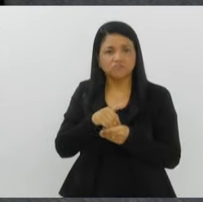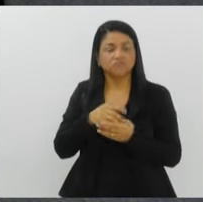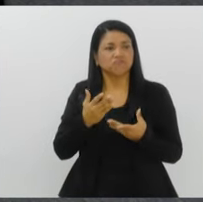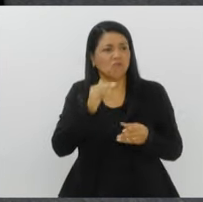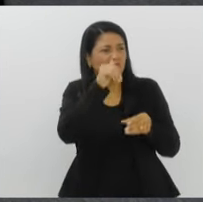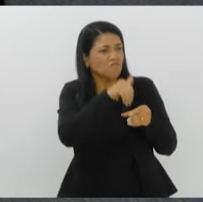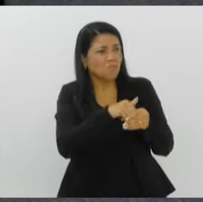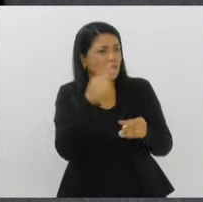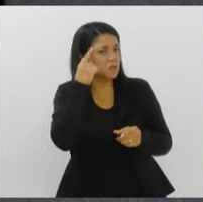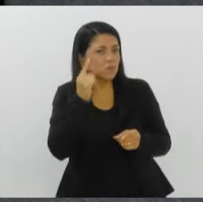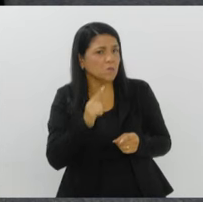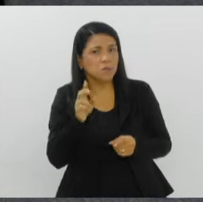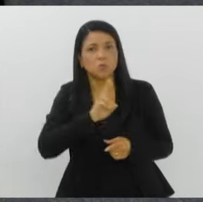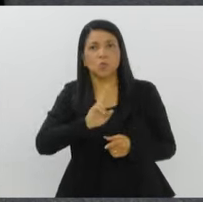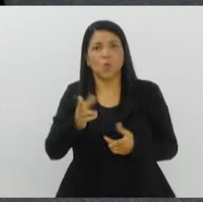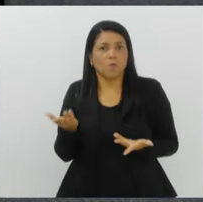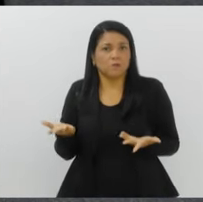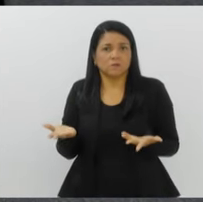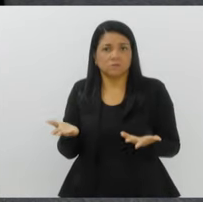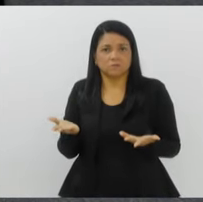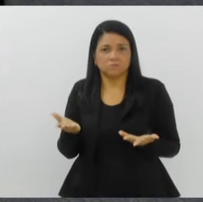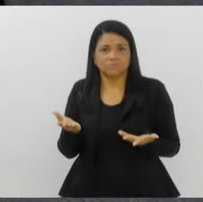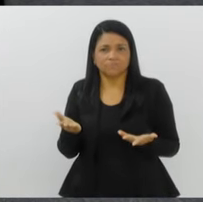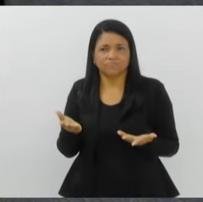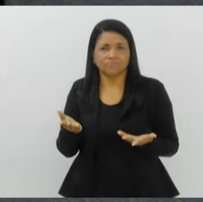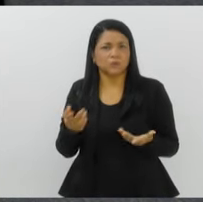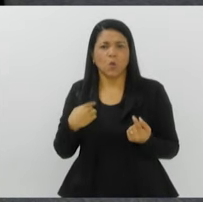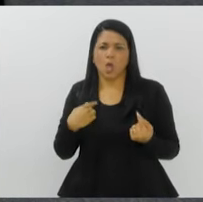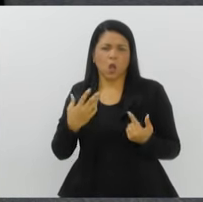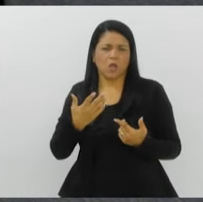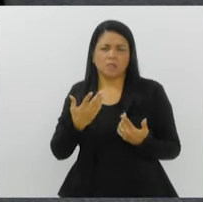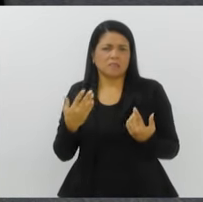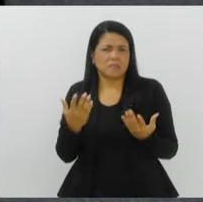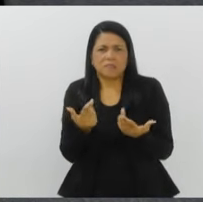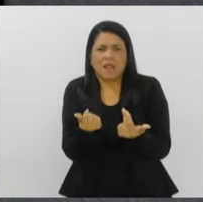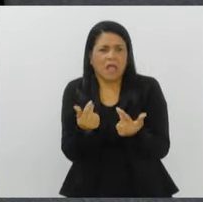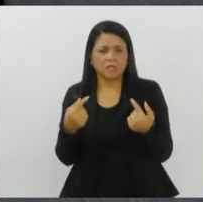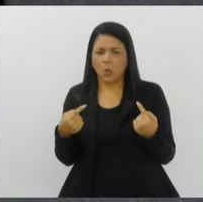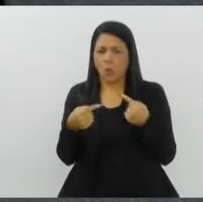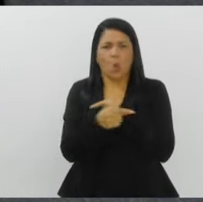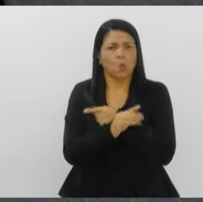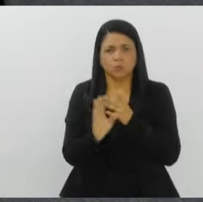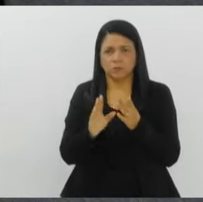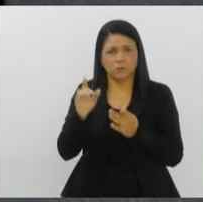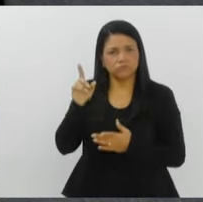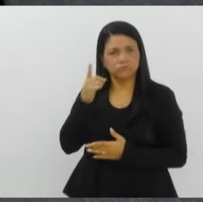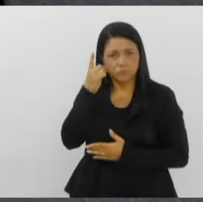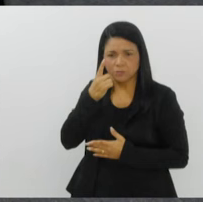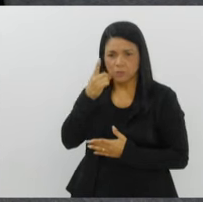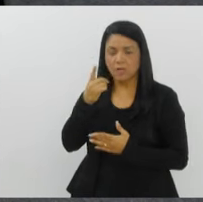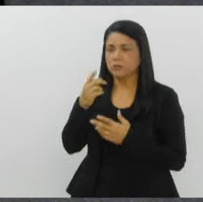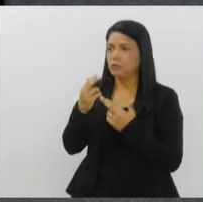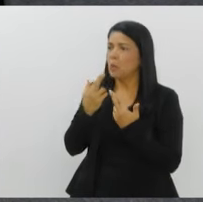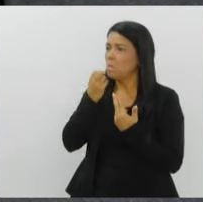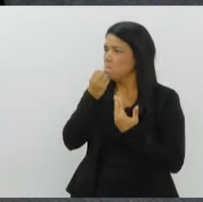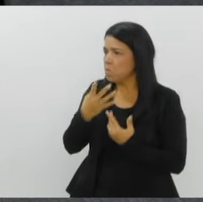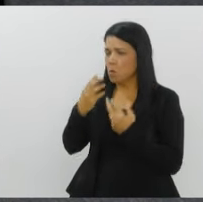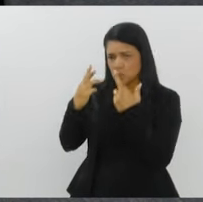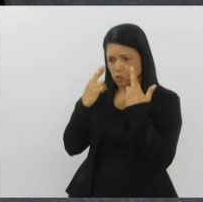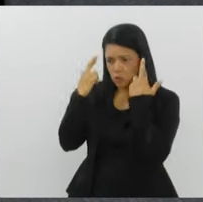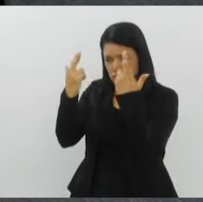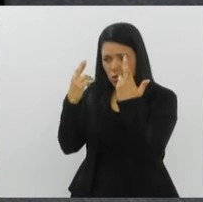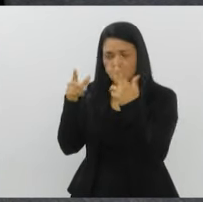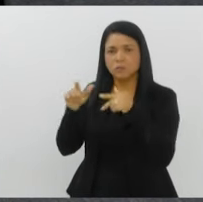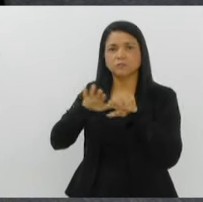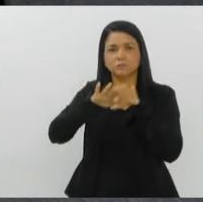nome. Então, apenas isso, não é nada contra o deputado Rafael Nobre, desejo a ele boa sorte na composição da